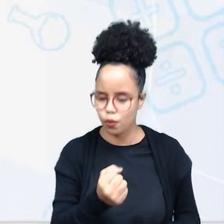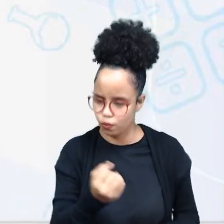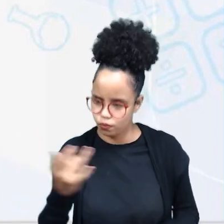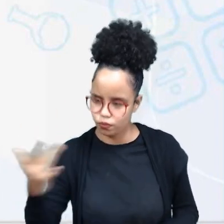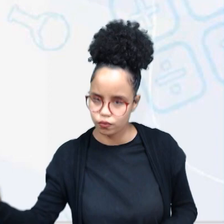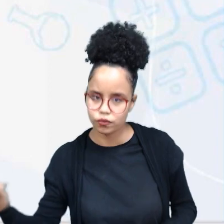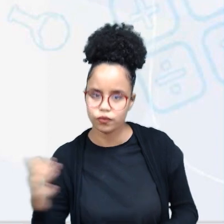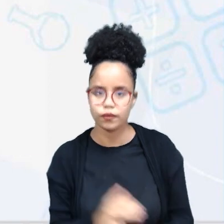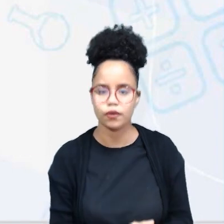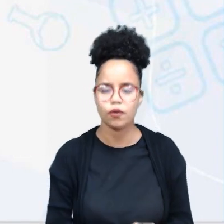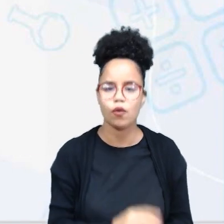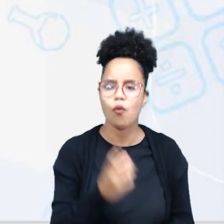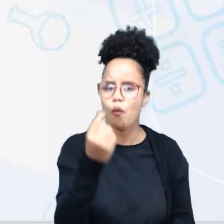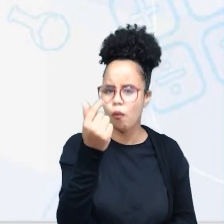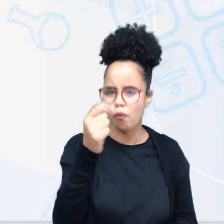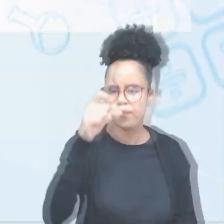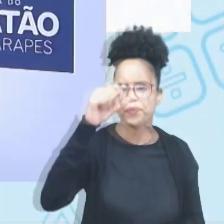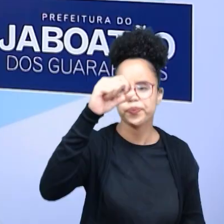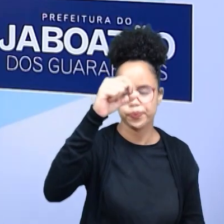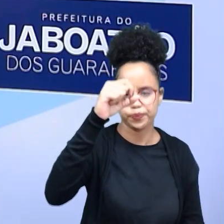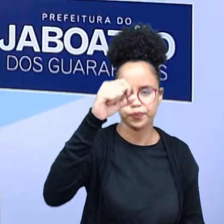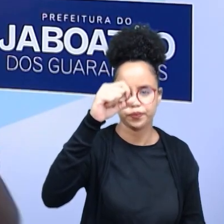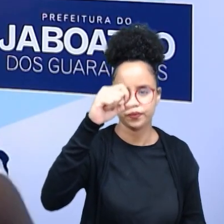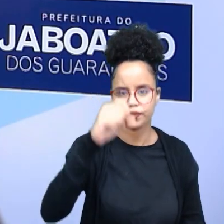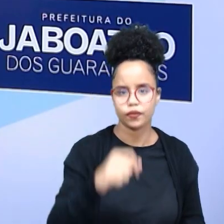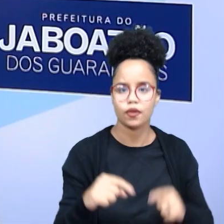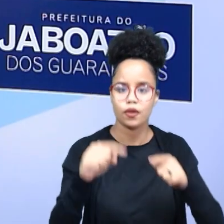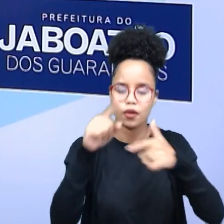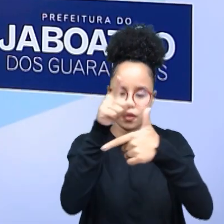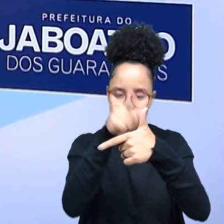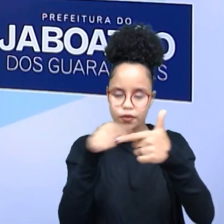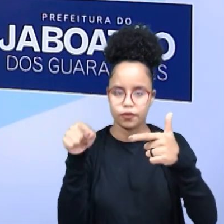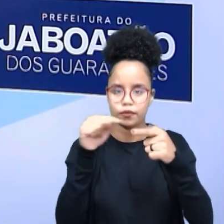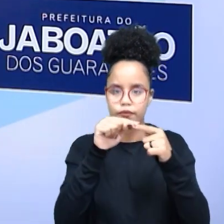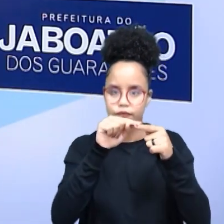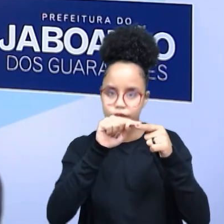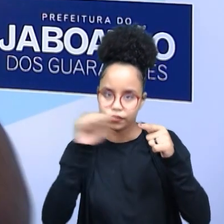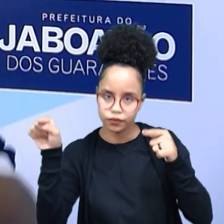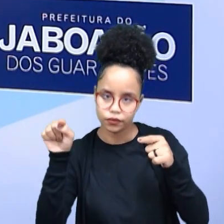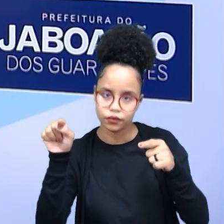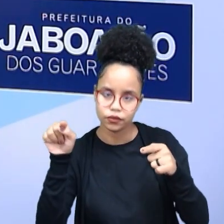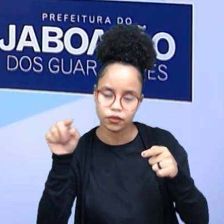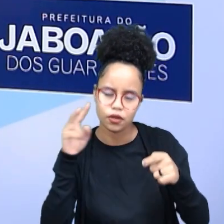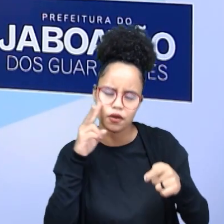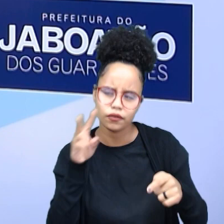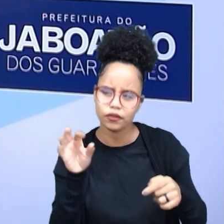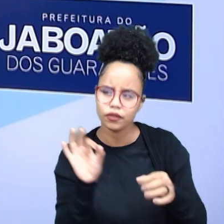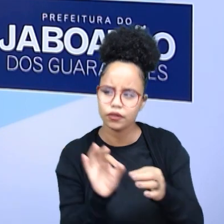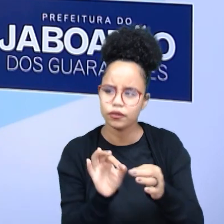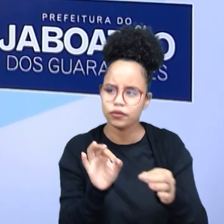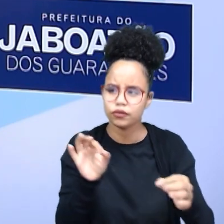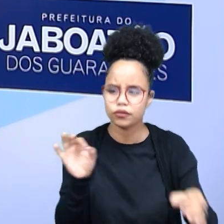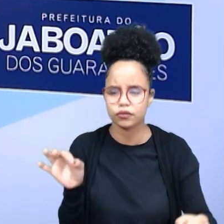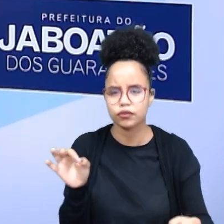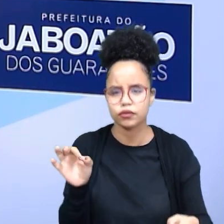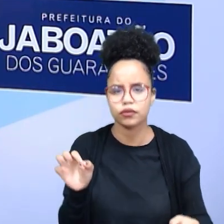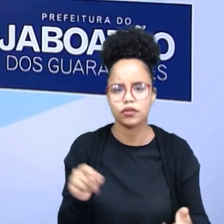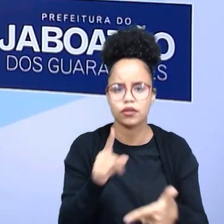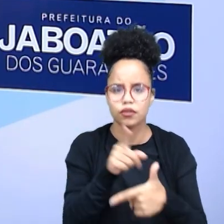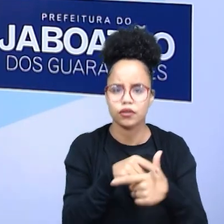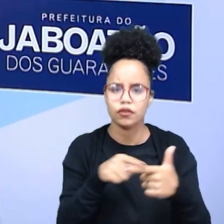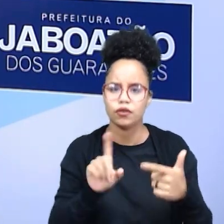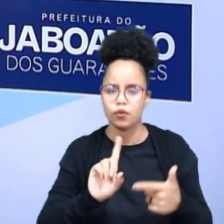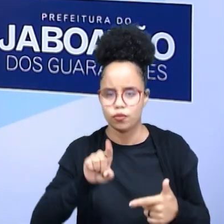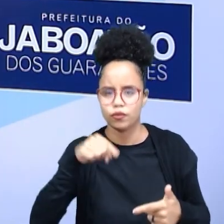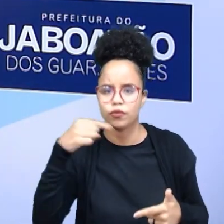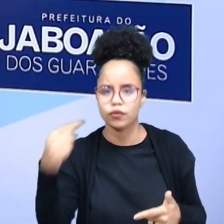quebradinhos mar pegava uma moeda que também a circular dividia lá pegava medir o comprimento medir o diâmetro quando dividiu